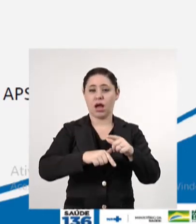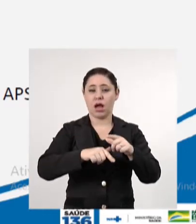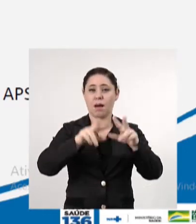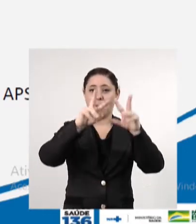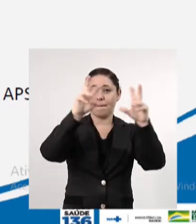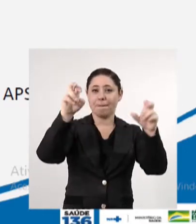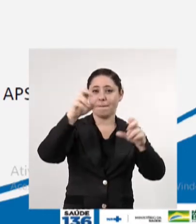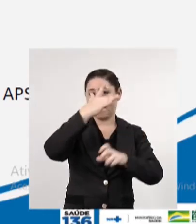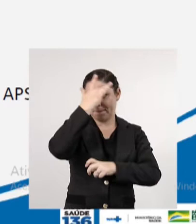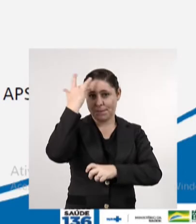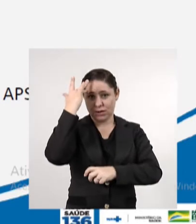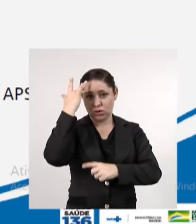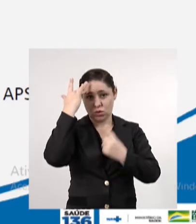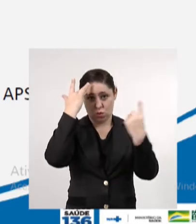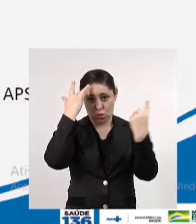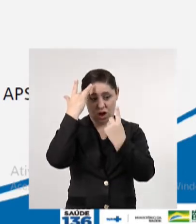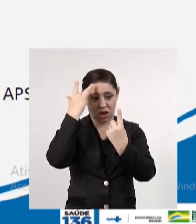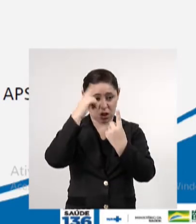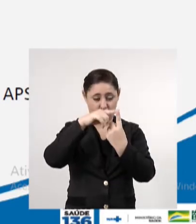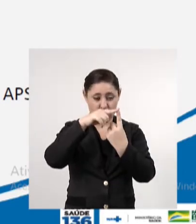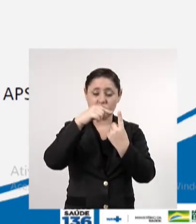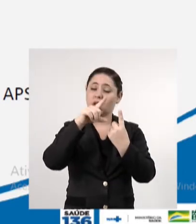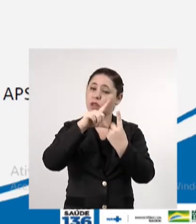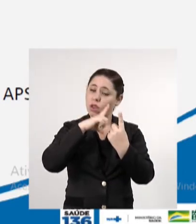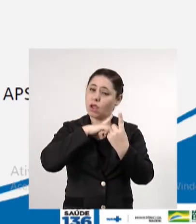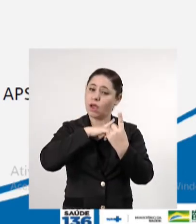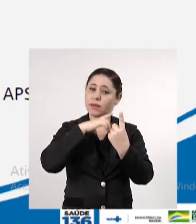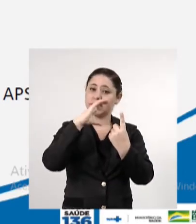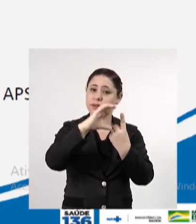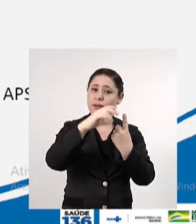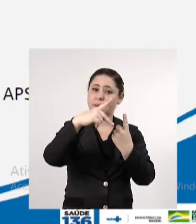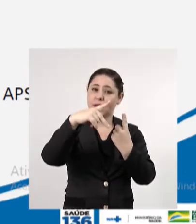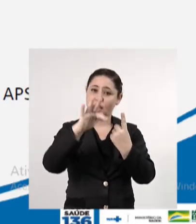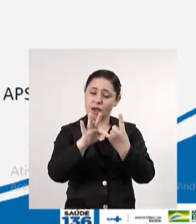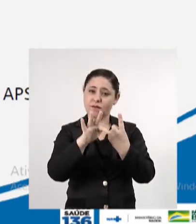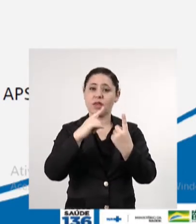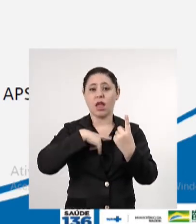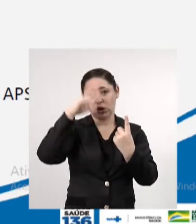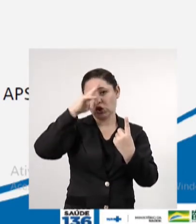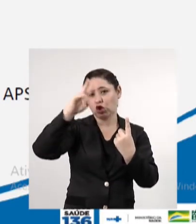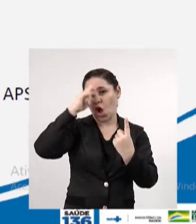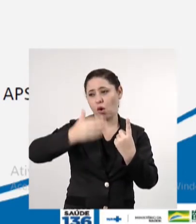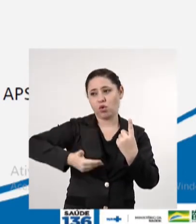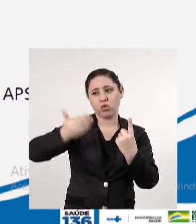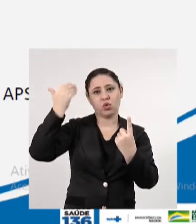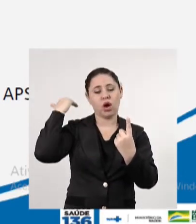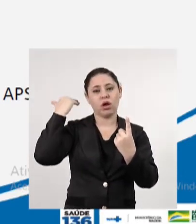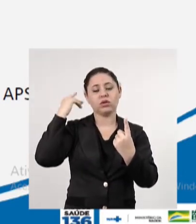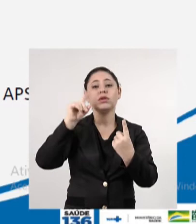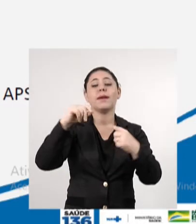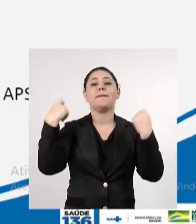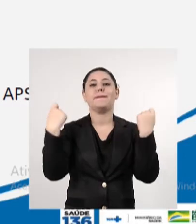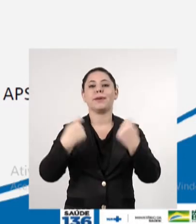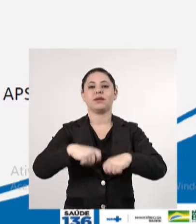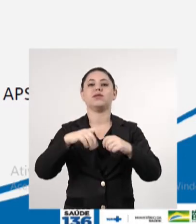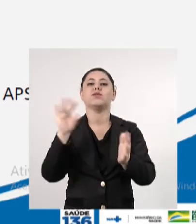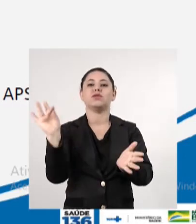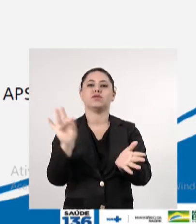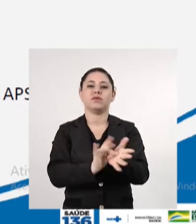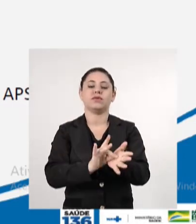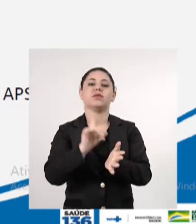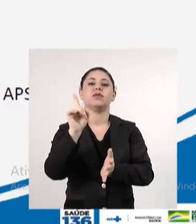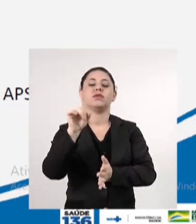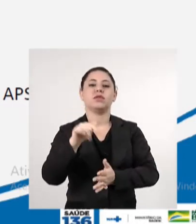de pessoas, porque cada pessoa tem o seu CPF, cada pessoa tem o seu histórico. E o que a gente precisa, na